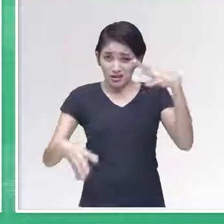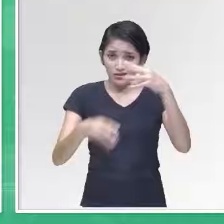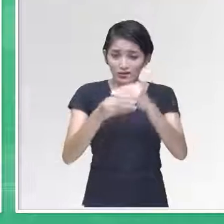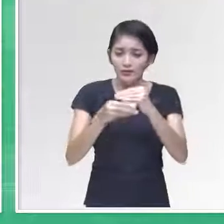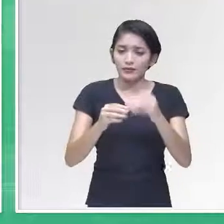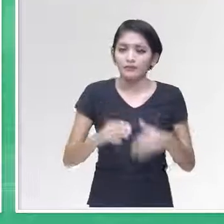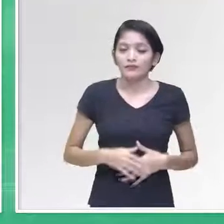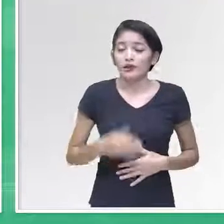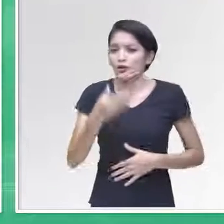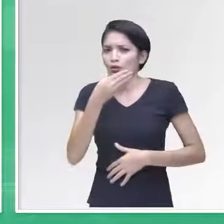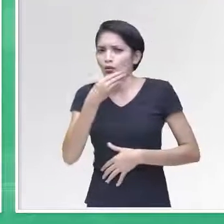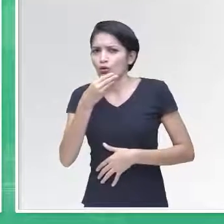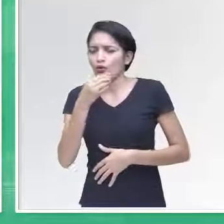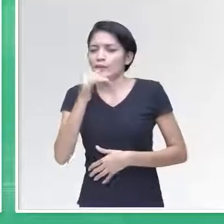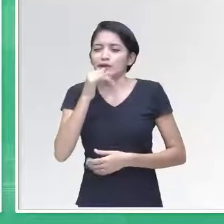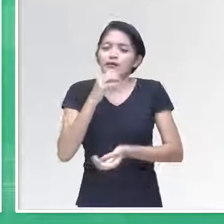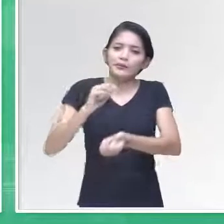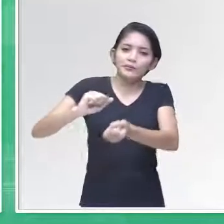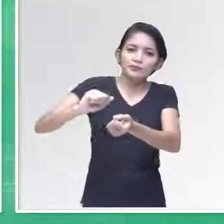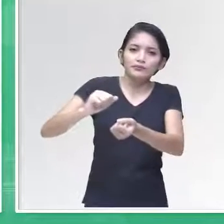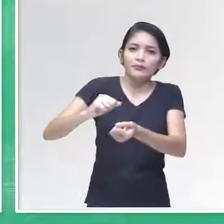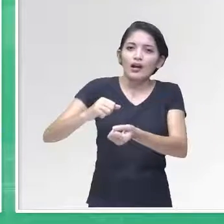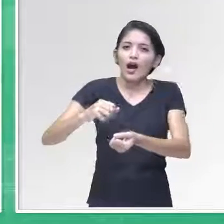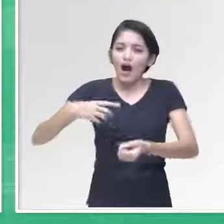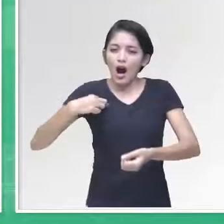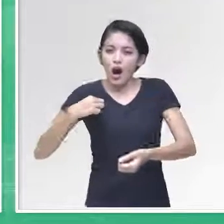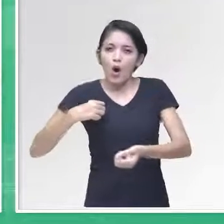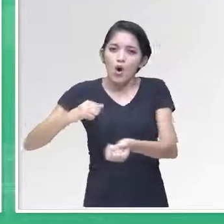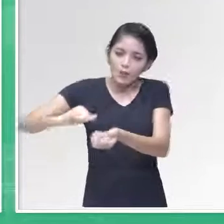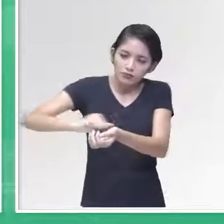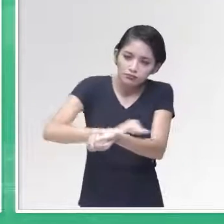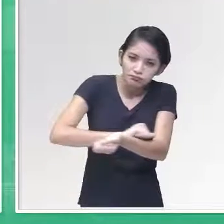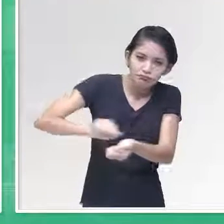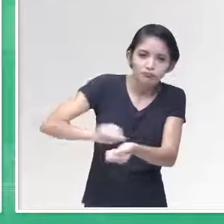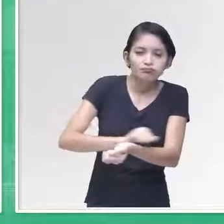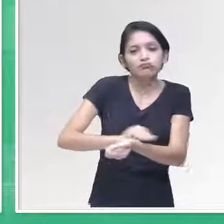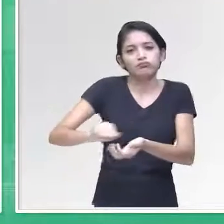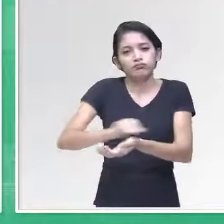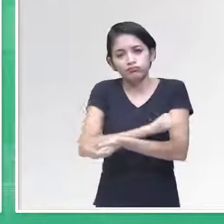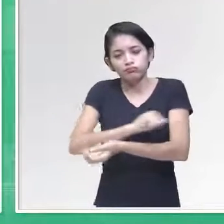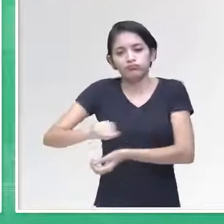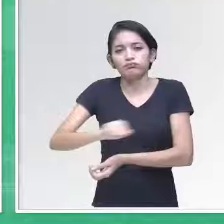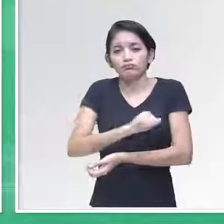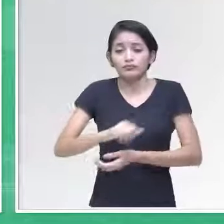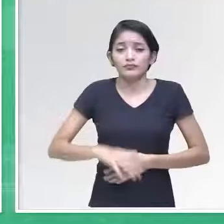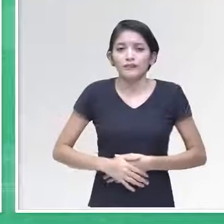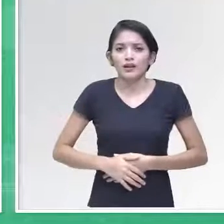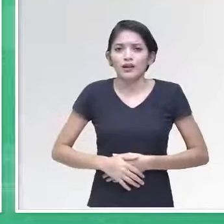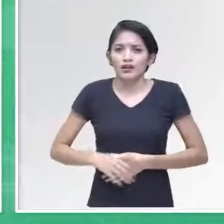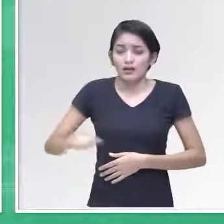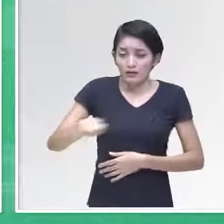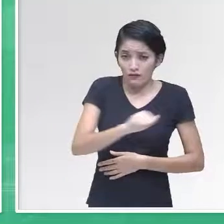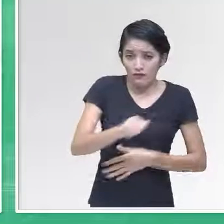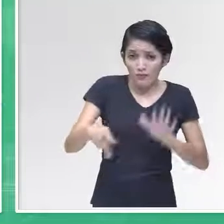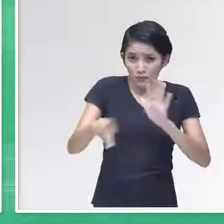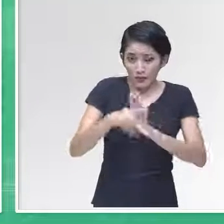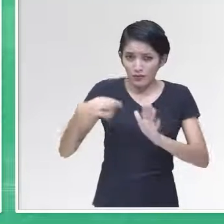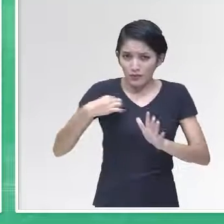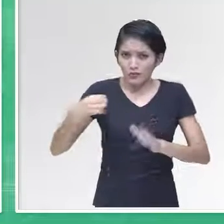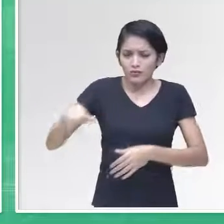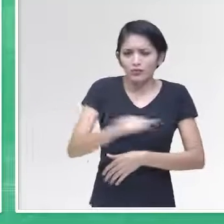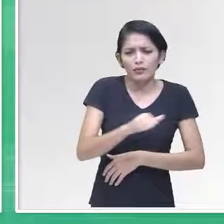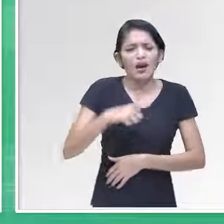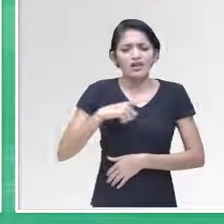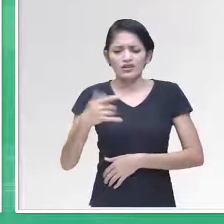O cara estava passando a roupa dele lá, papo, não sei se ele estava passando, mas enfim, é mais ou menos isso, com o ferro de passar a roupa. E aí tinha uma caneta lá,